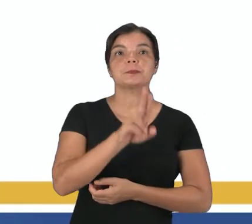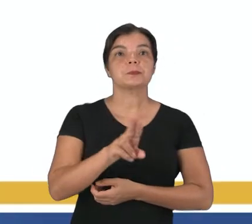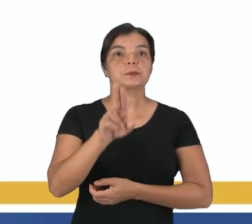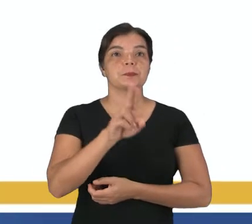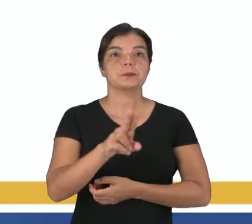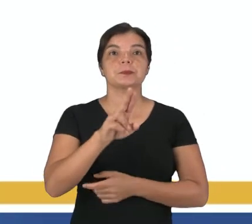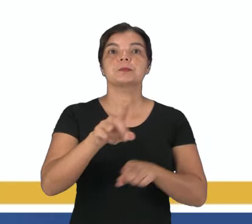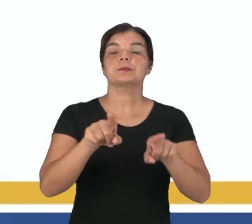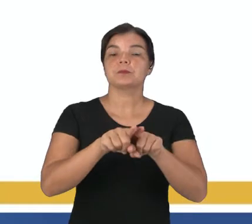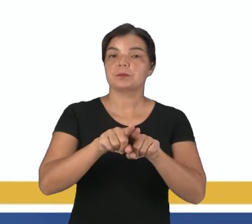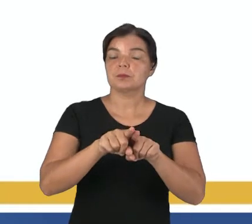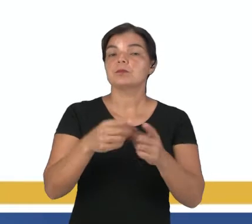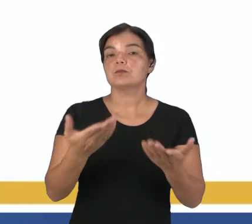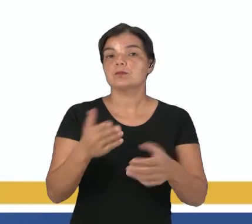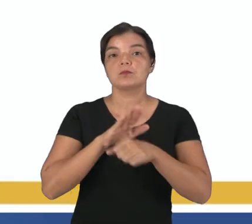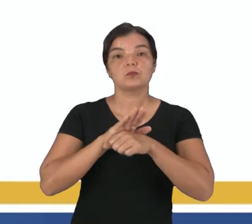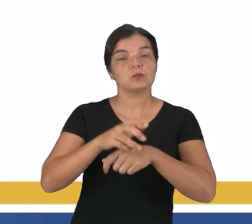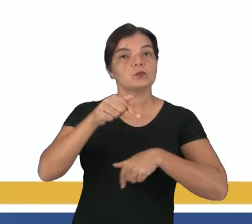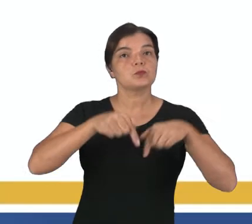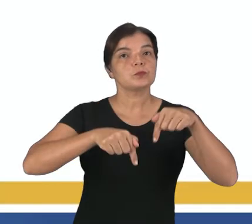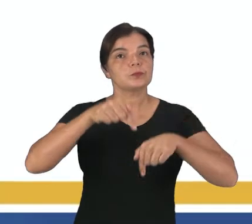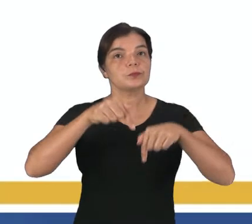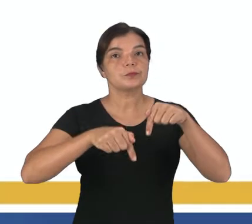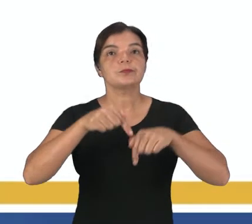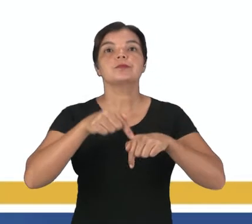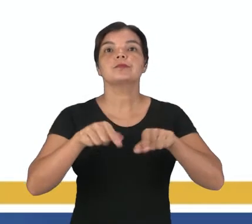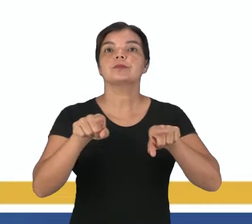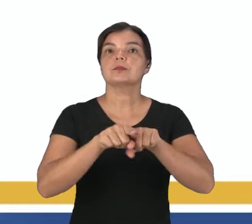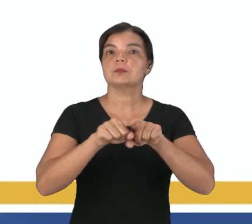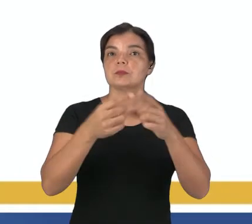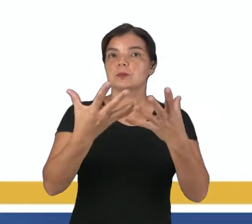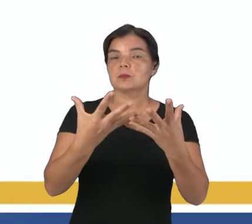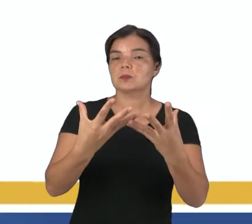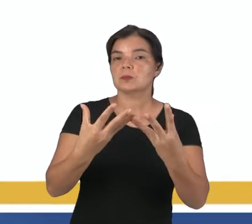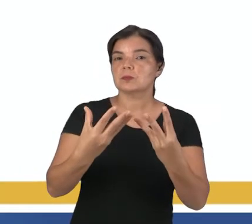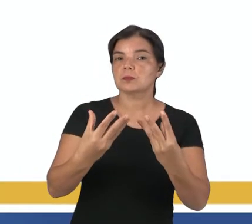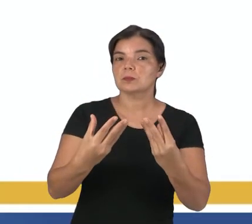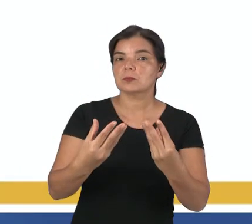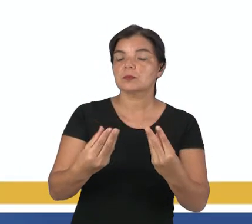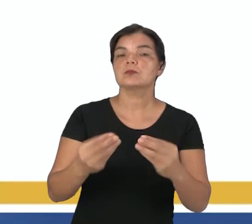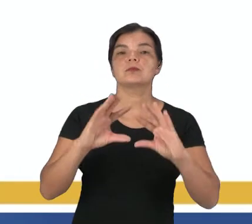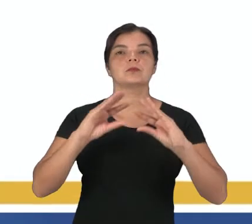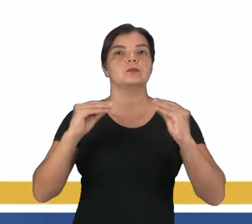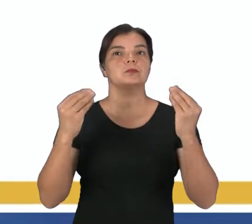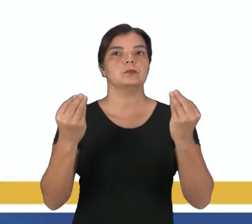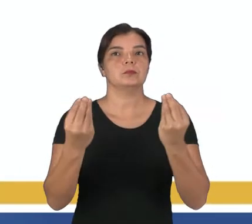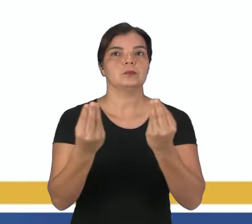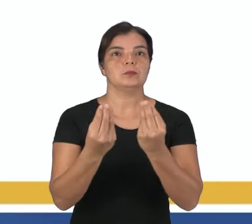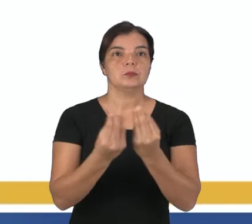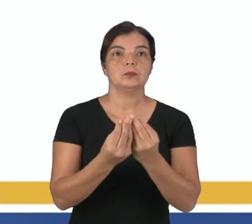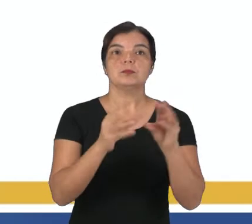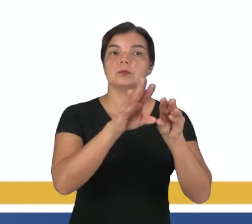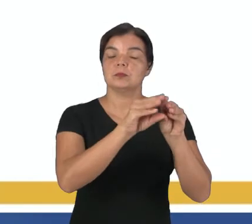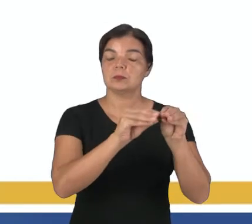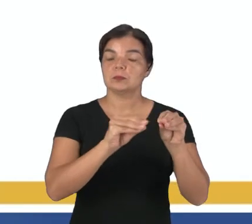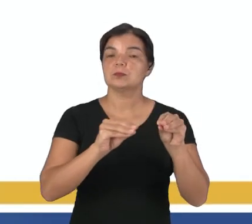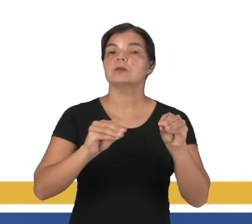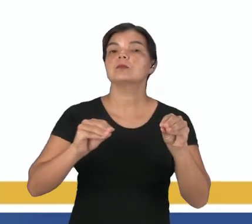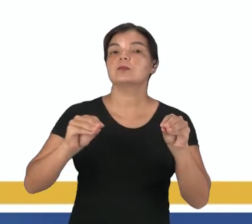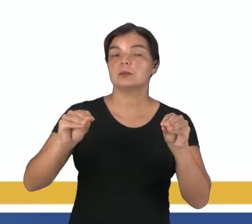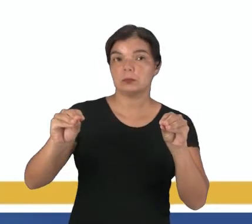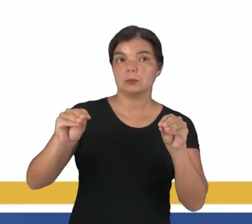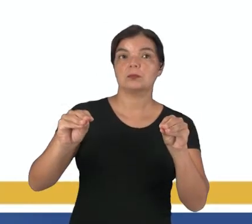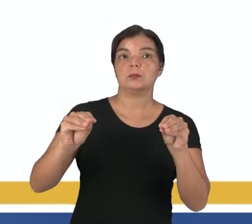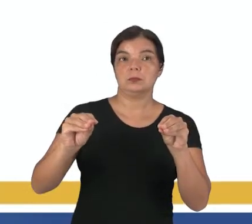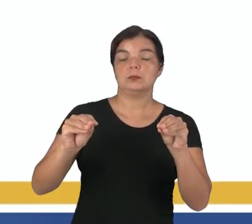a água é utilizada como um meio né também para reações químicas e nelas são dissolvidas e substâncias